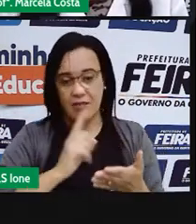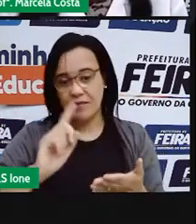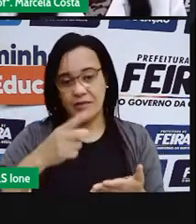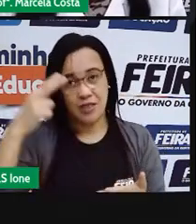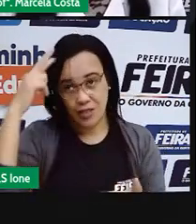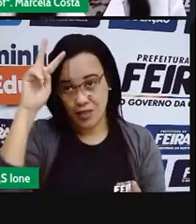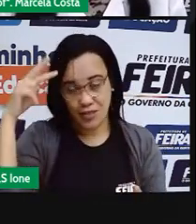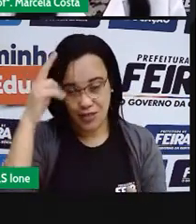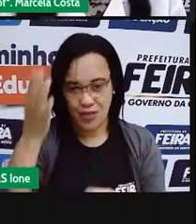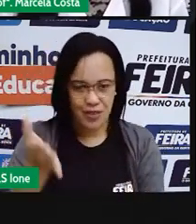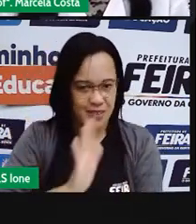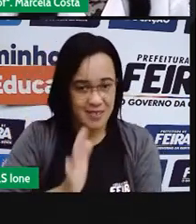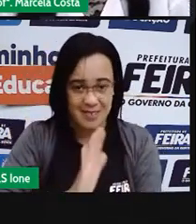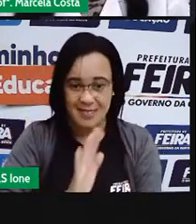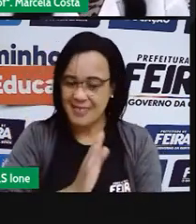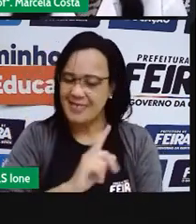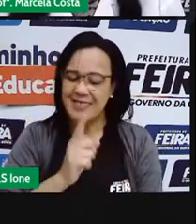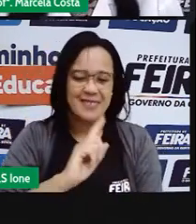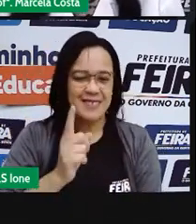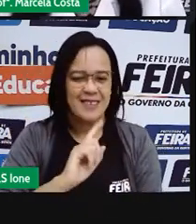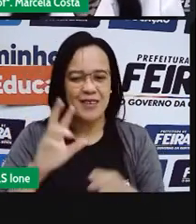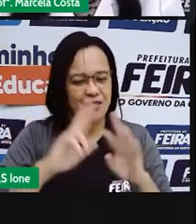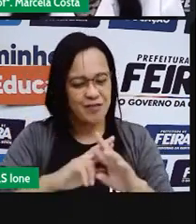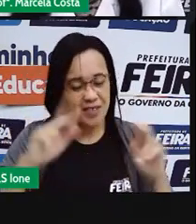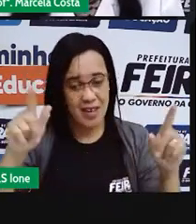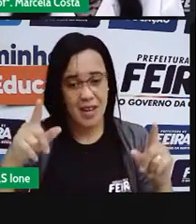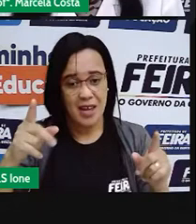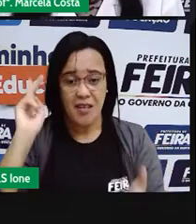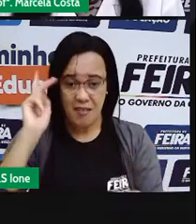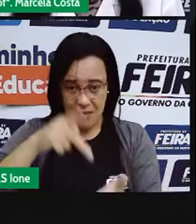cinema. Será que elas faltam com